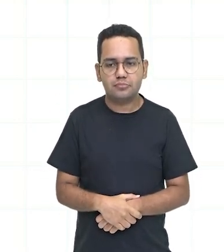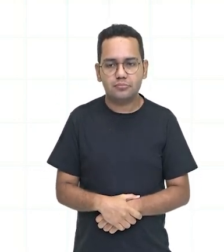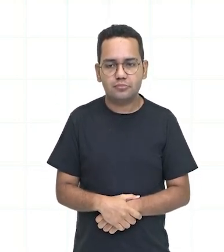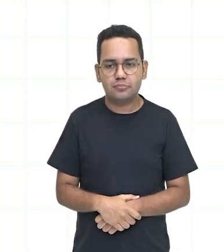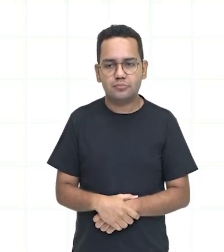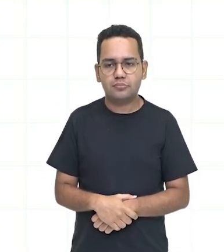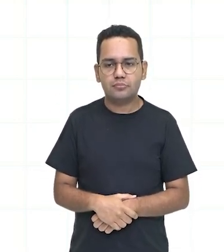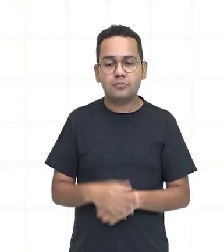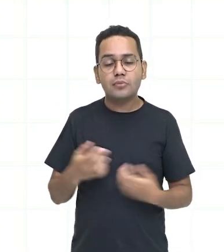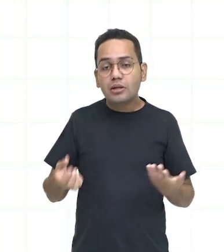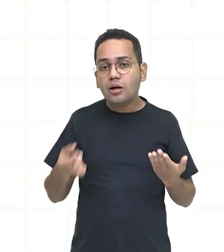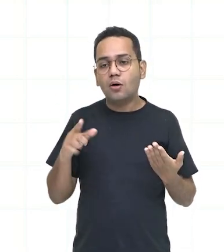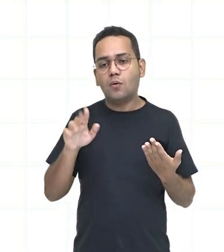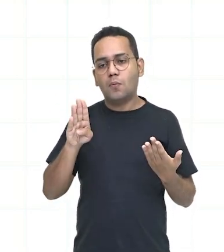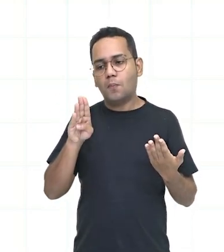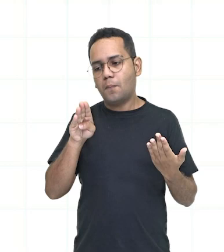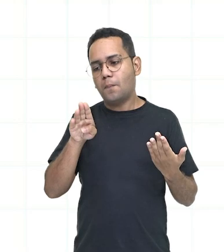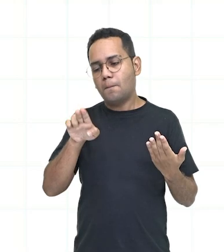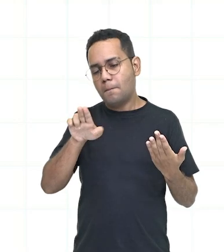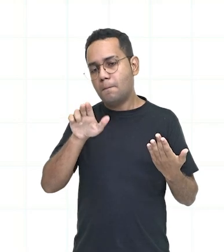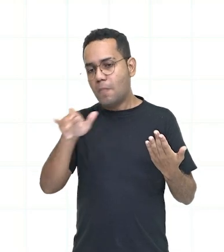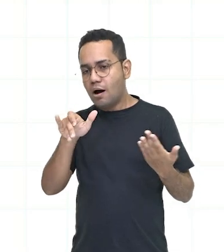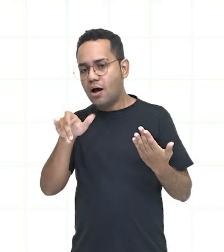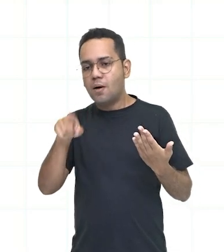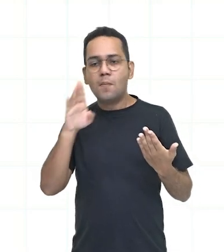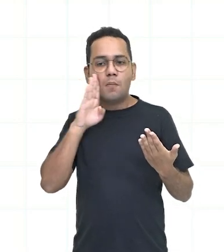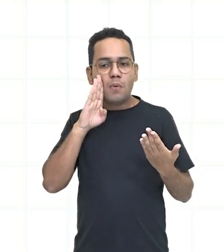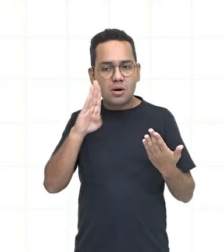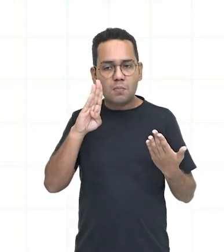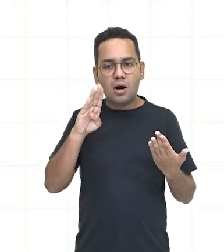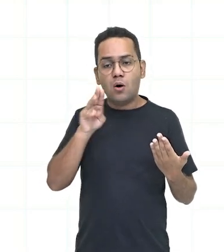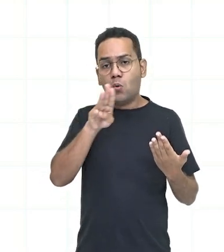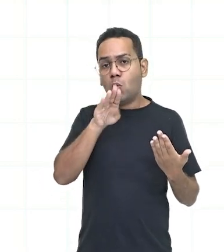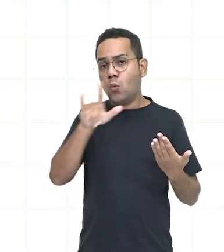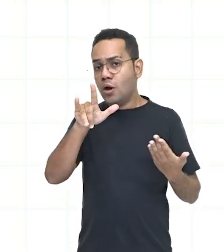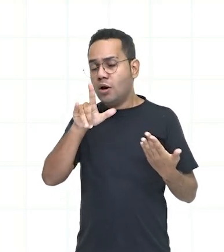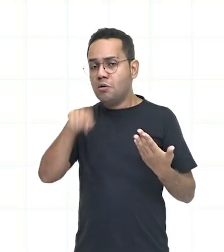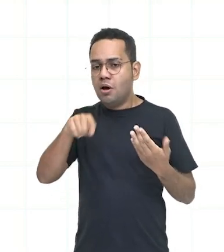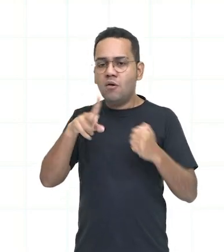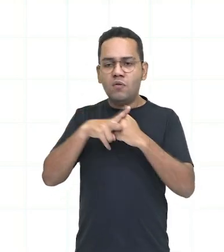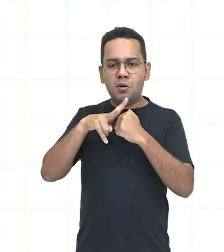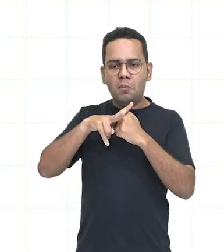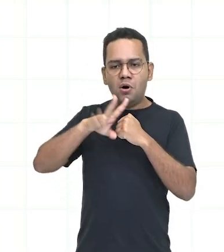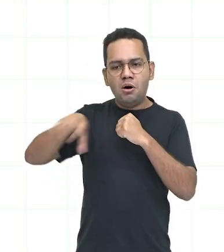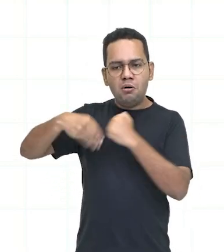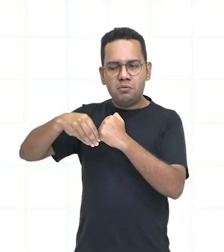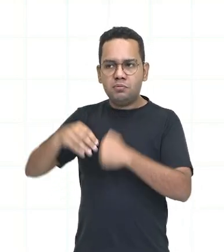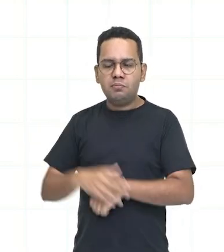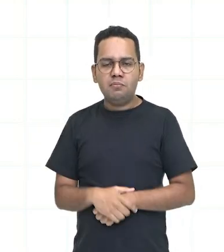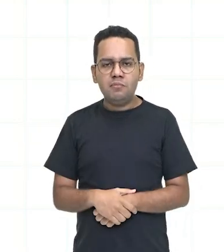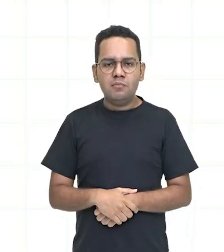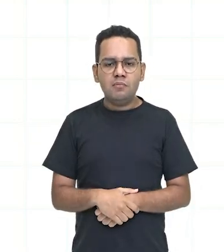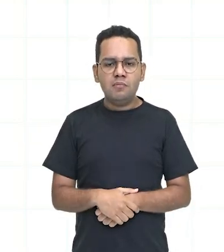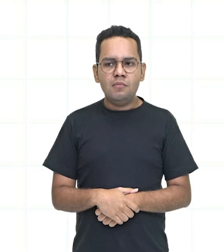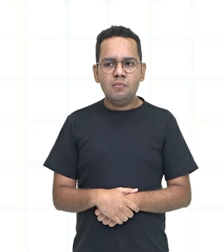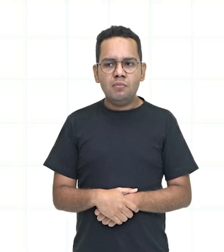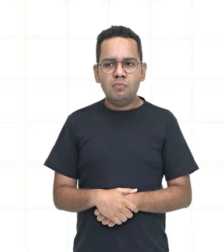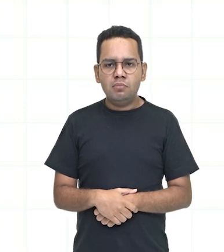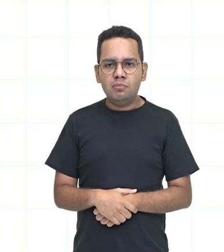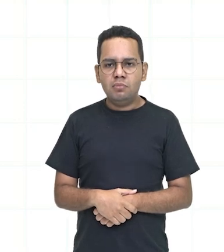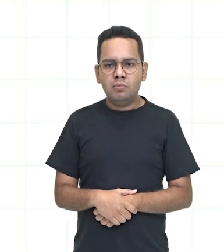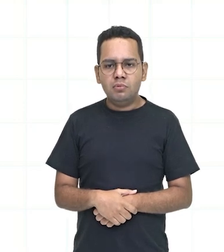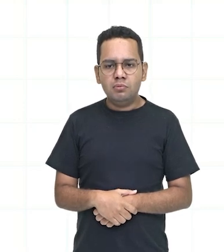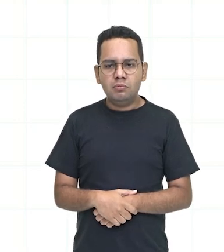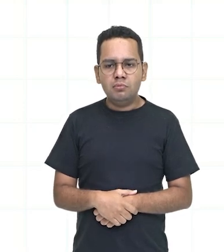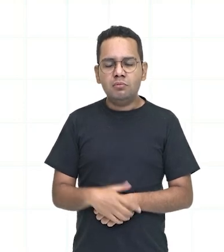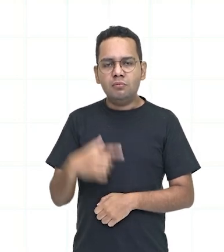O will é o verbo auxiliar, tá certo? O verbo auxiliar não tem nenhuma utilidade, tá? Ele não,